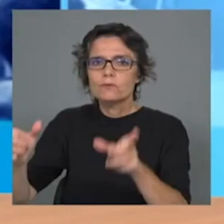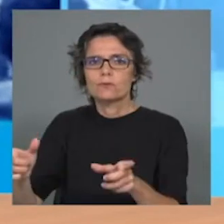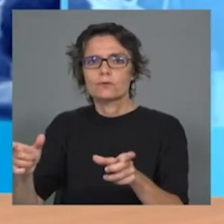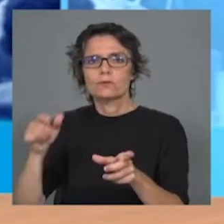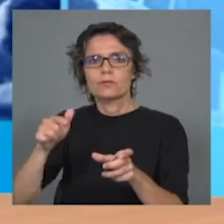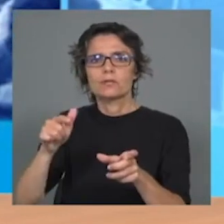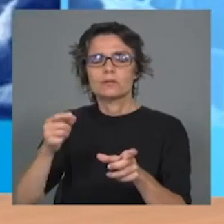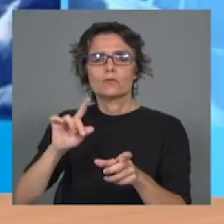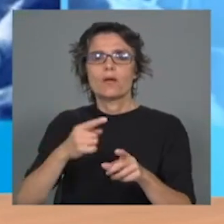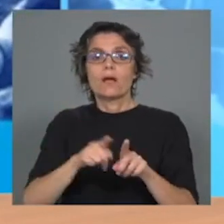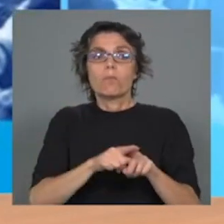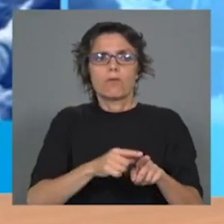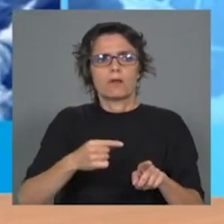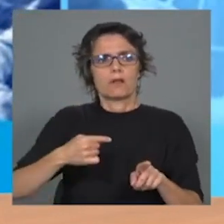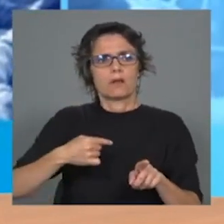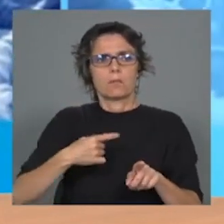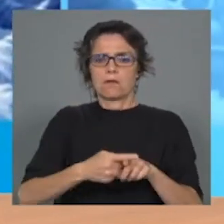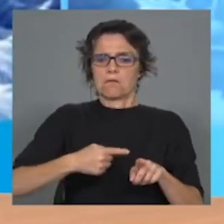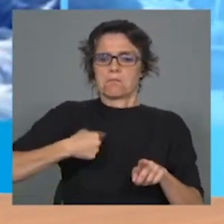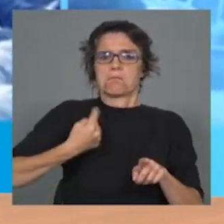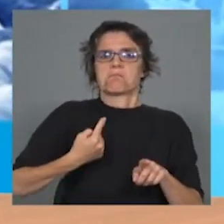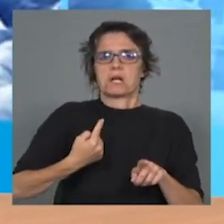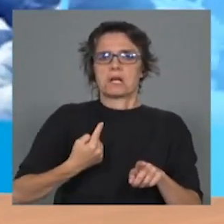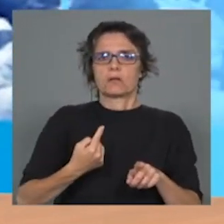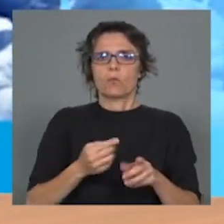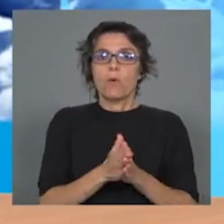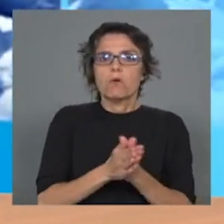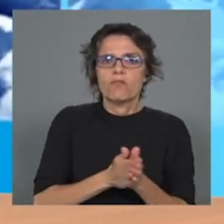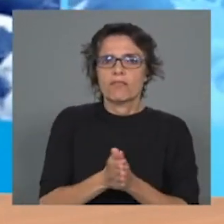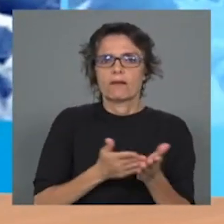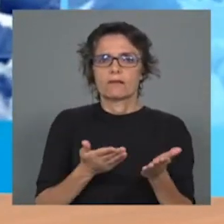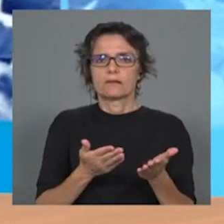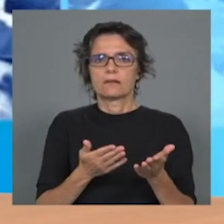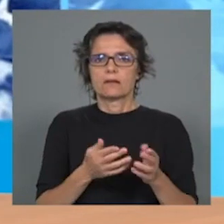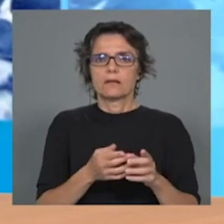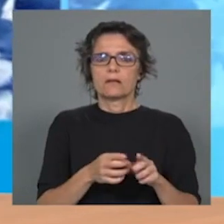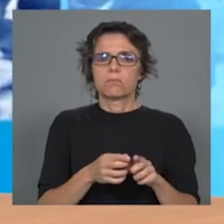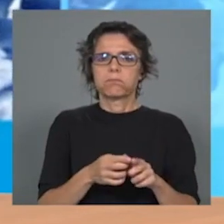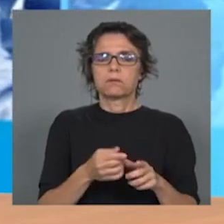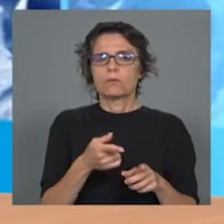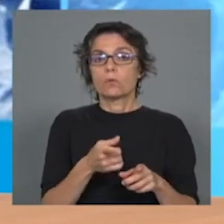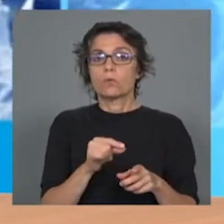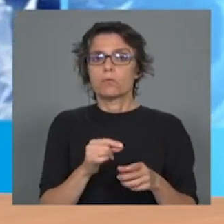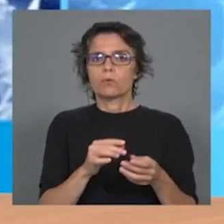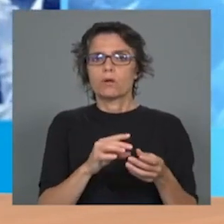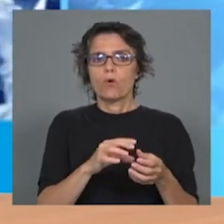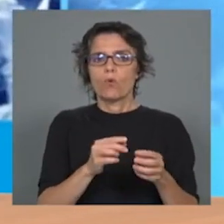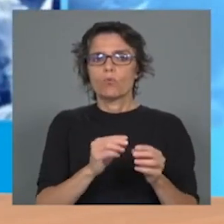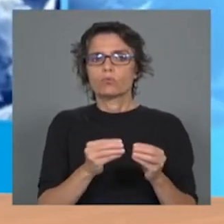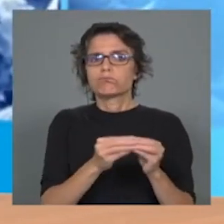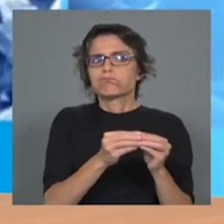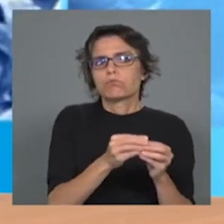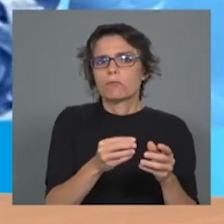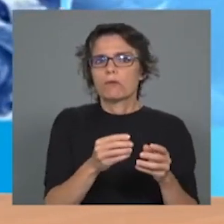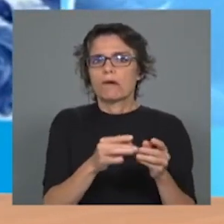pelo protagonismo, pelo tacho ou pelo conjunto de influências, mas uma